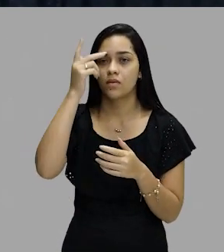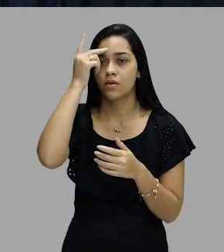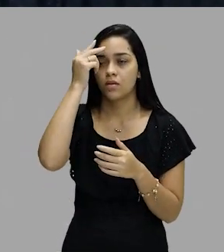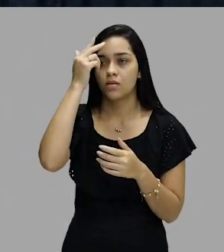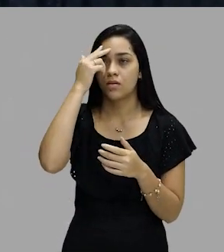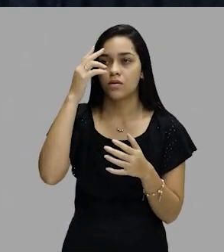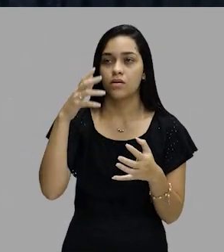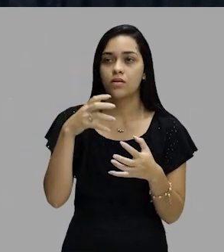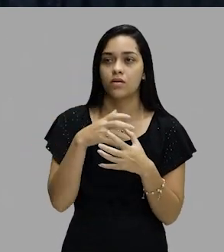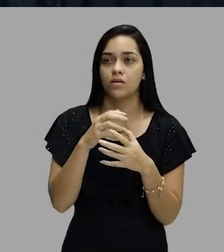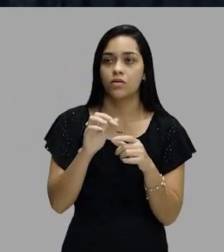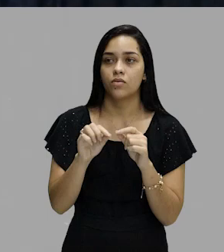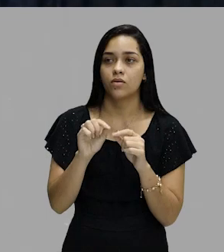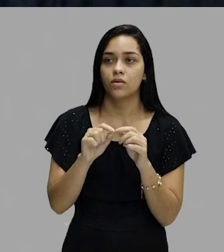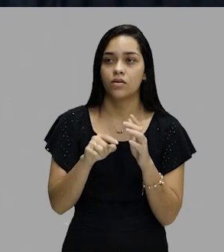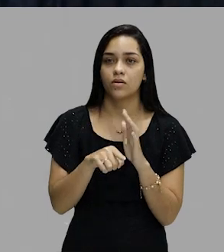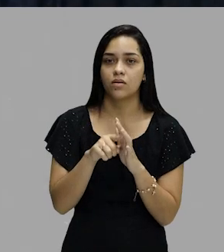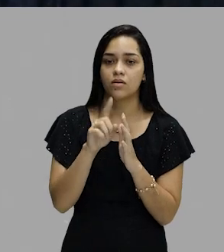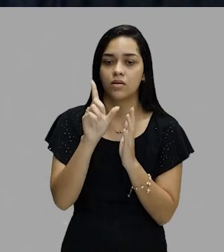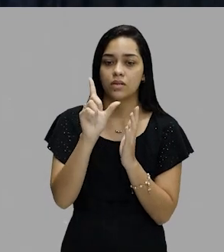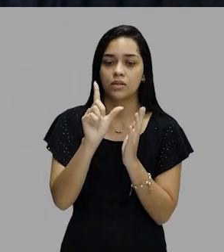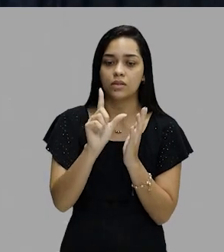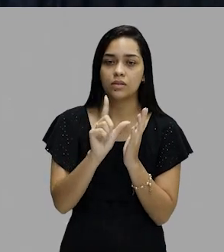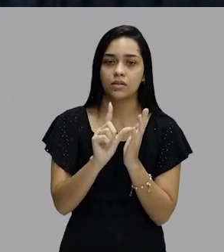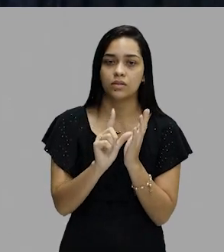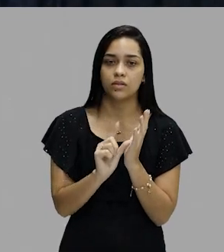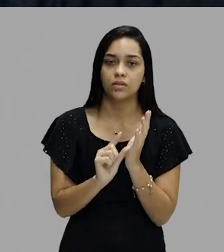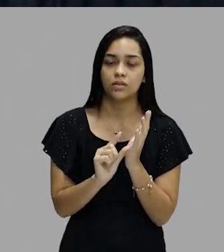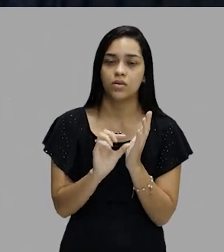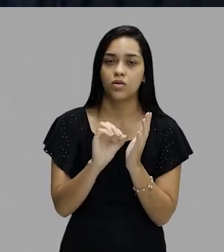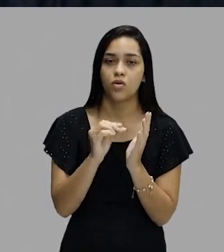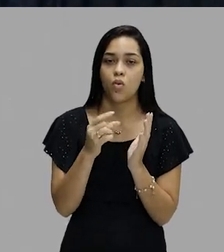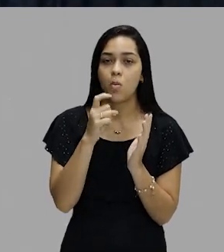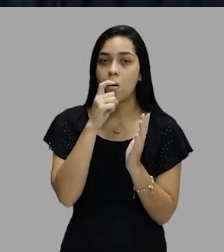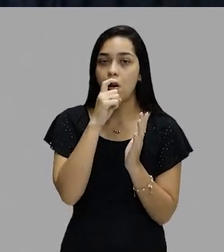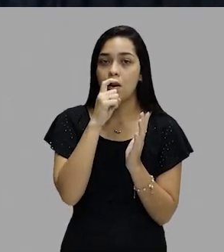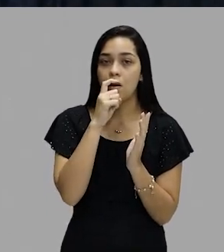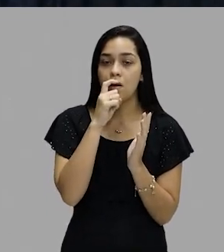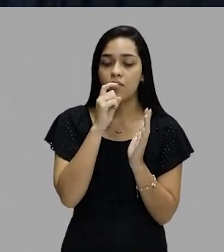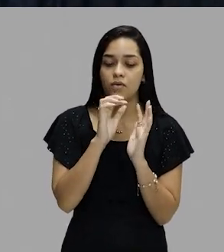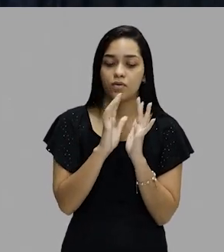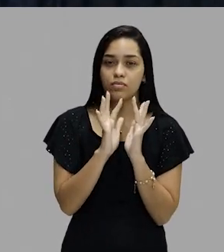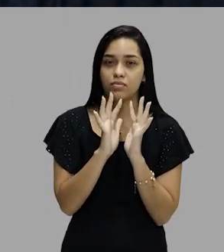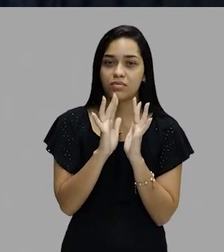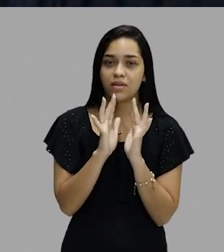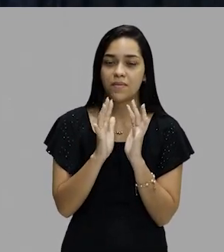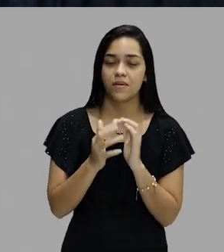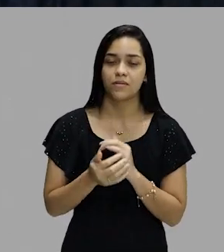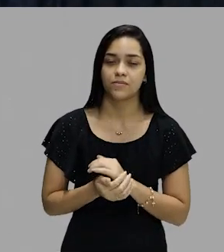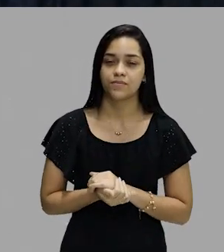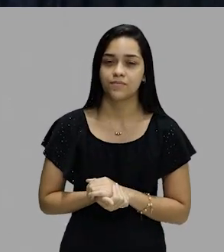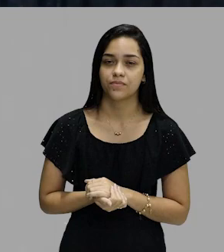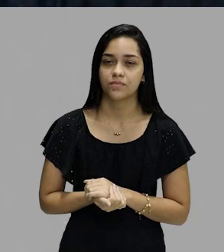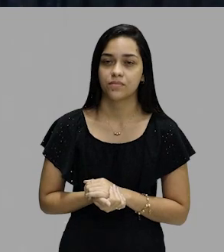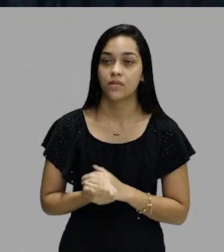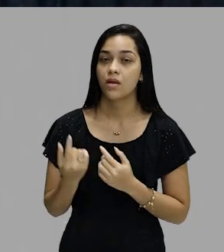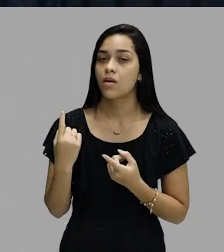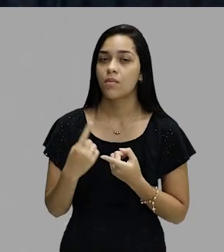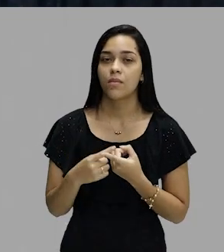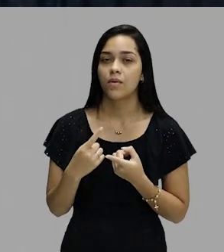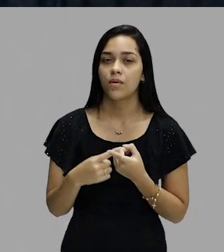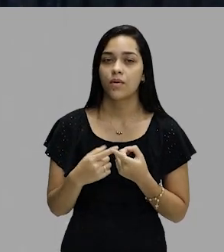normalmente sente-se a temperatura das mãos diminuir, certo? Ou sente-se frio nas mãos, certo? Isso se dá por